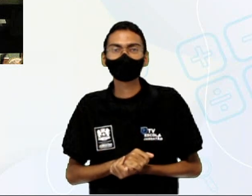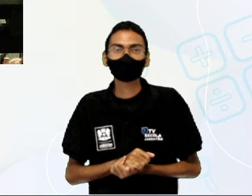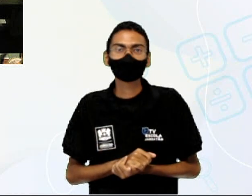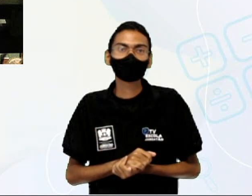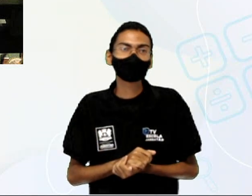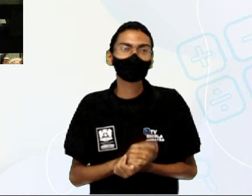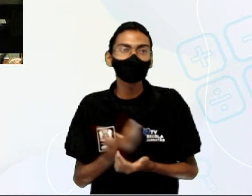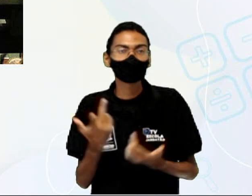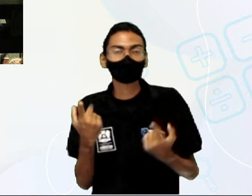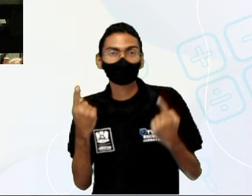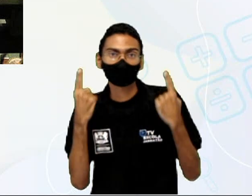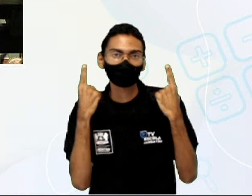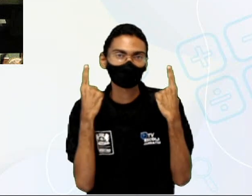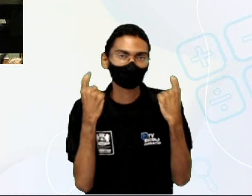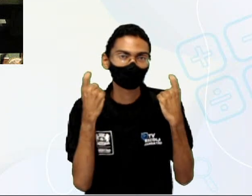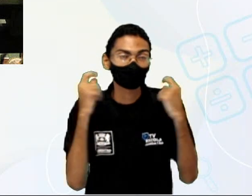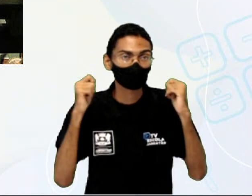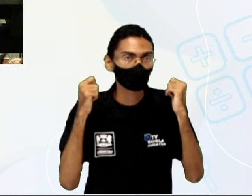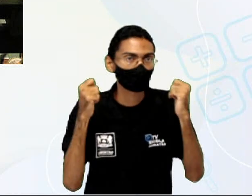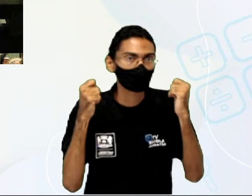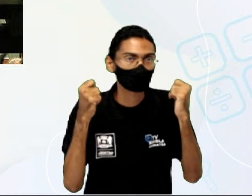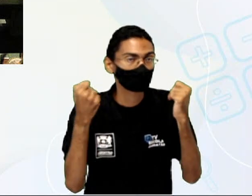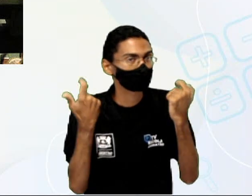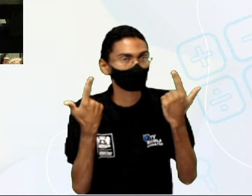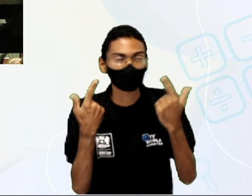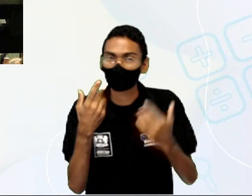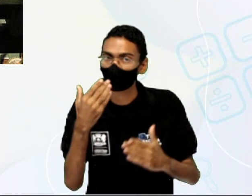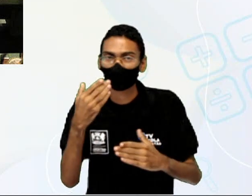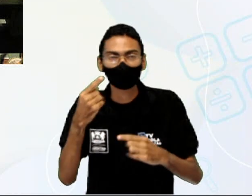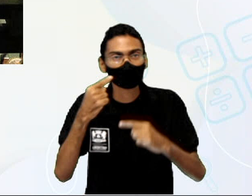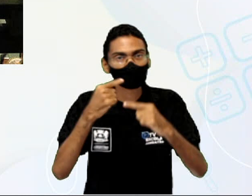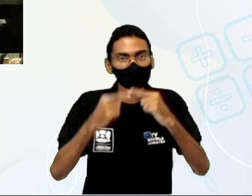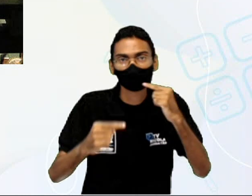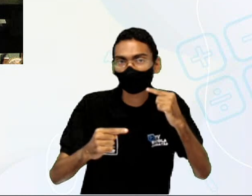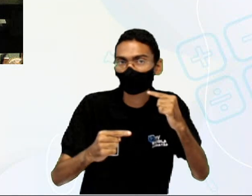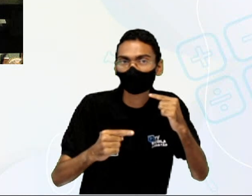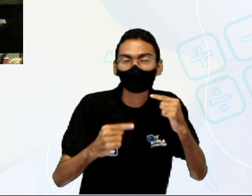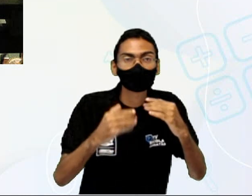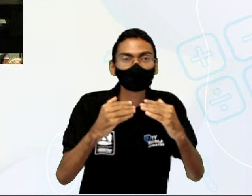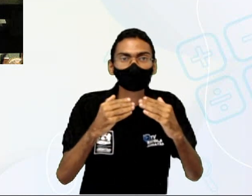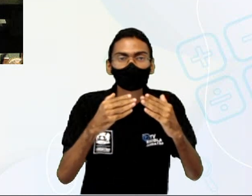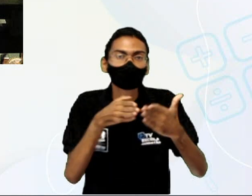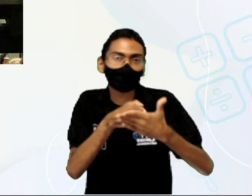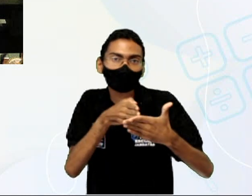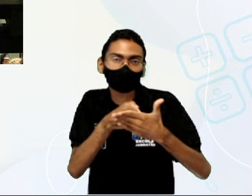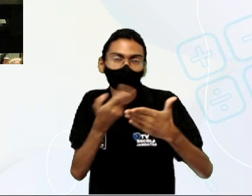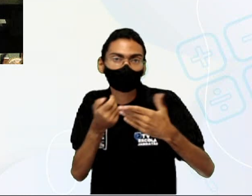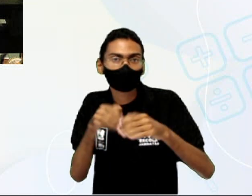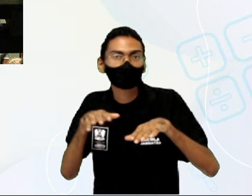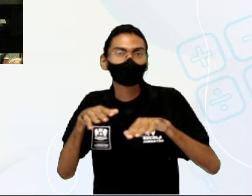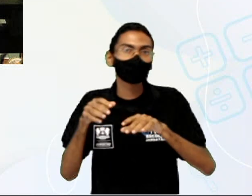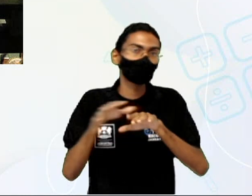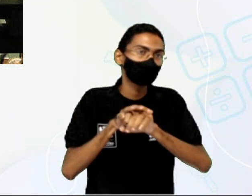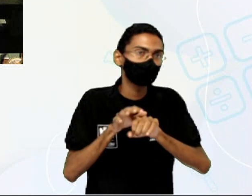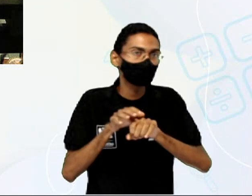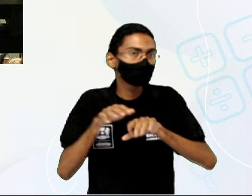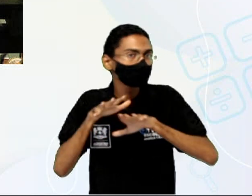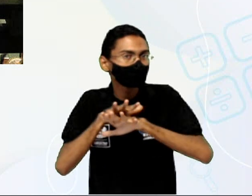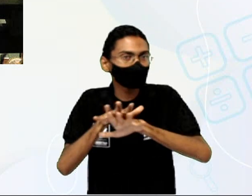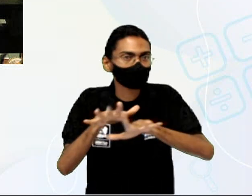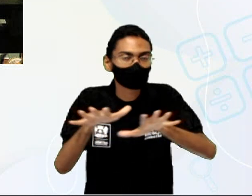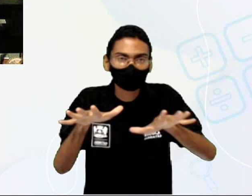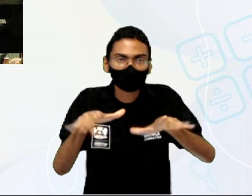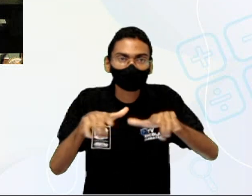não conseguiu impedir o progresso tecnológico que possibilitou que milhões de pobres pudessem